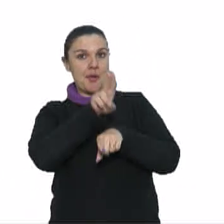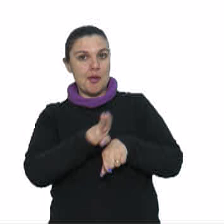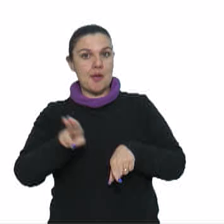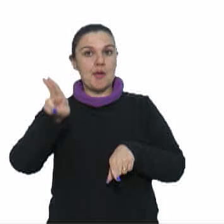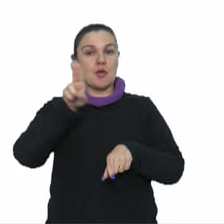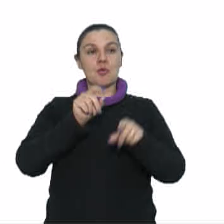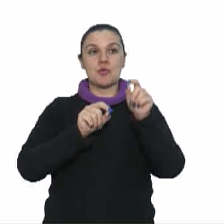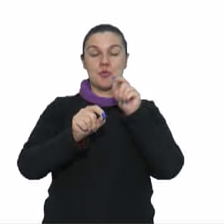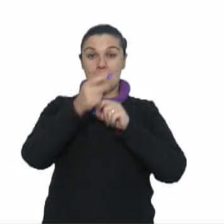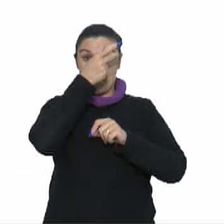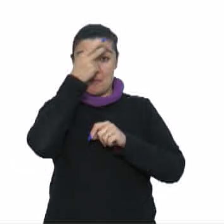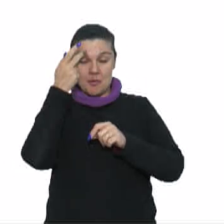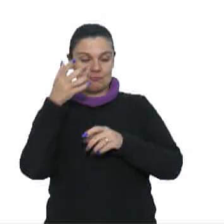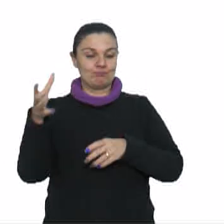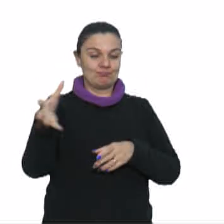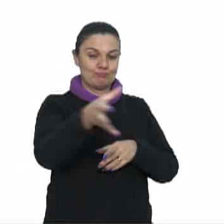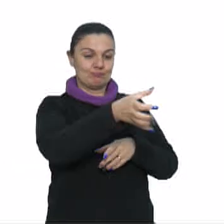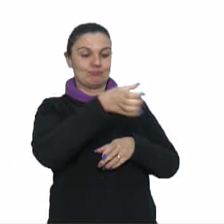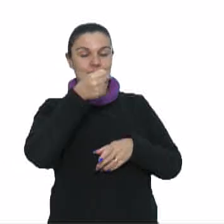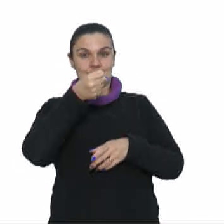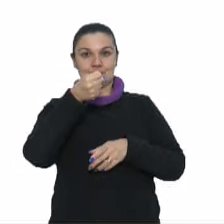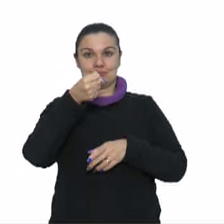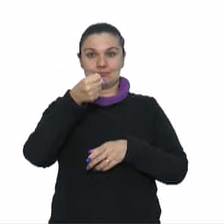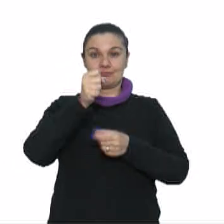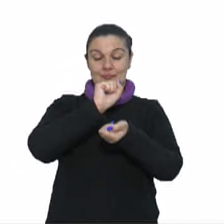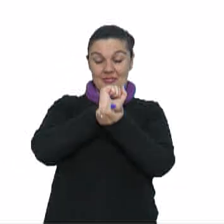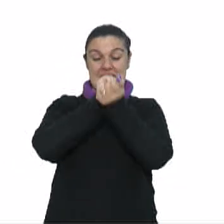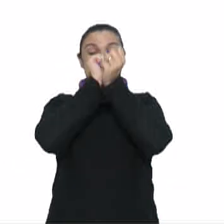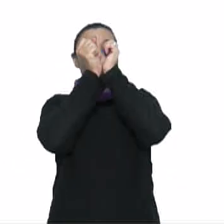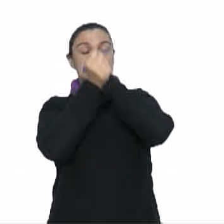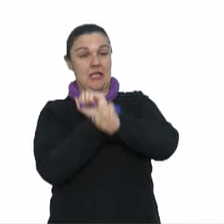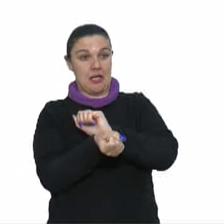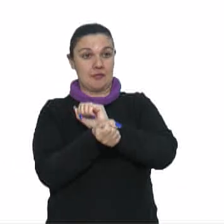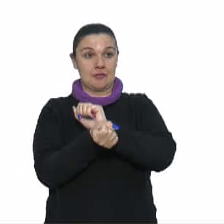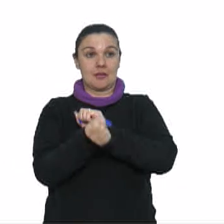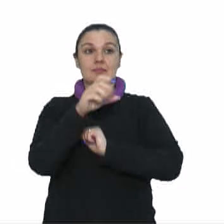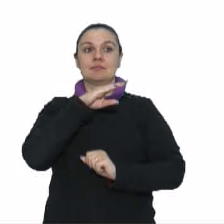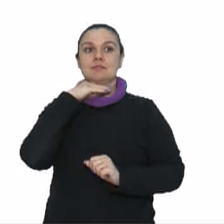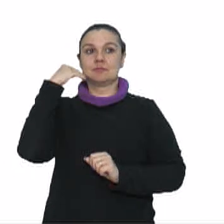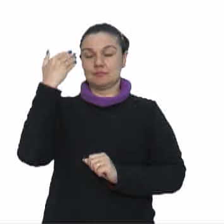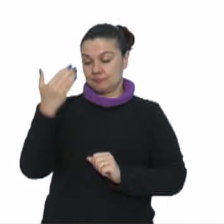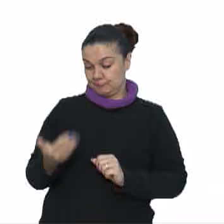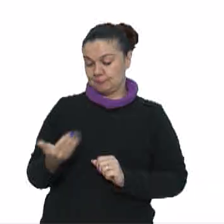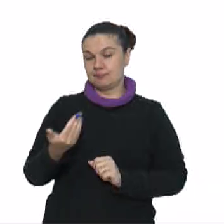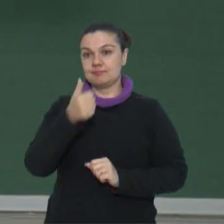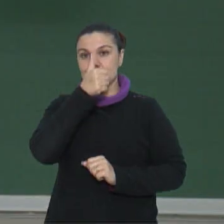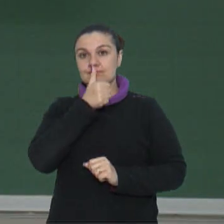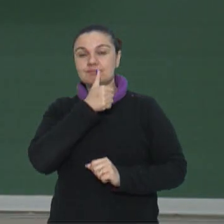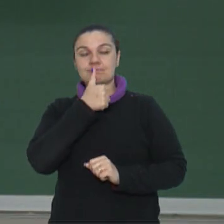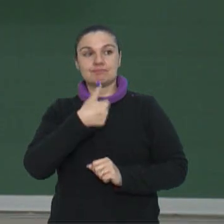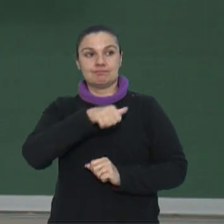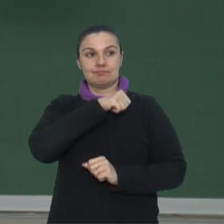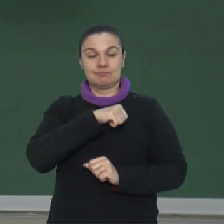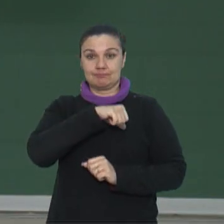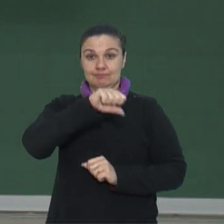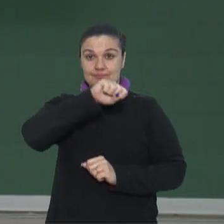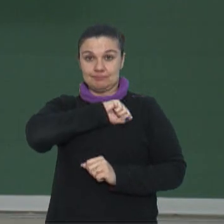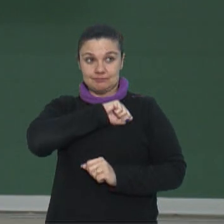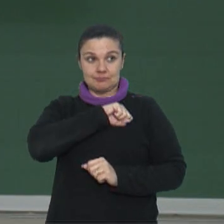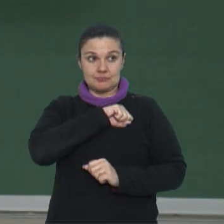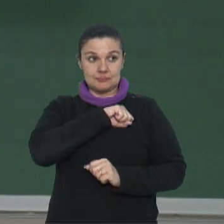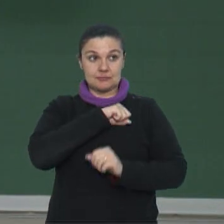dos cativos, né, dos escravizados nos sacrifícios. Com certeza, você já pensou você ser